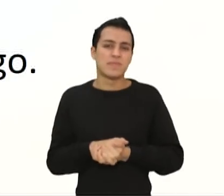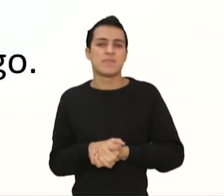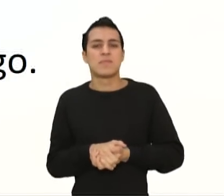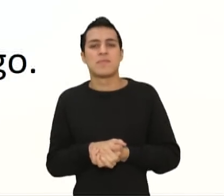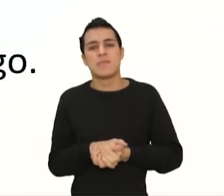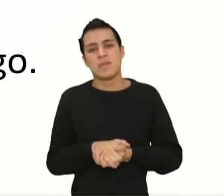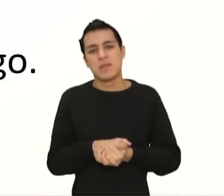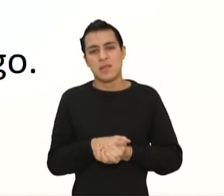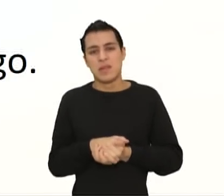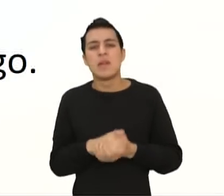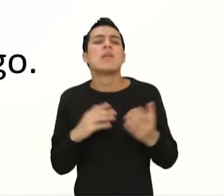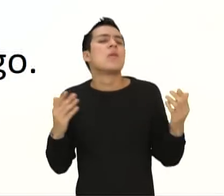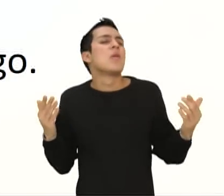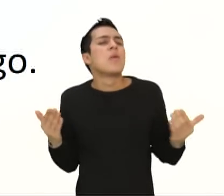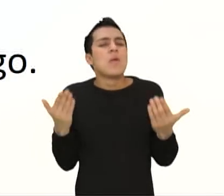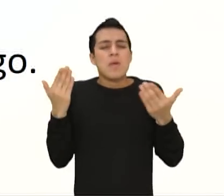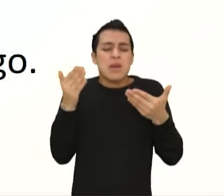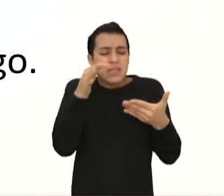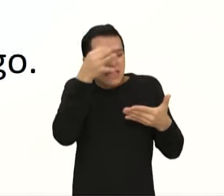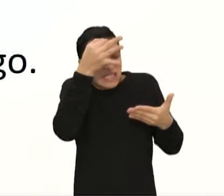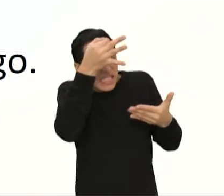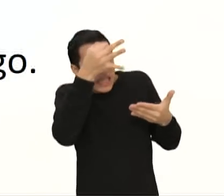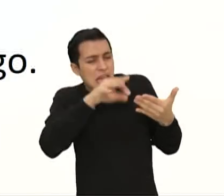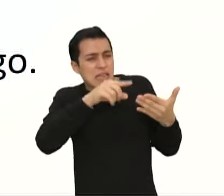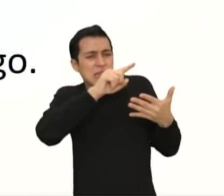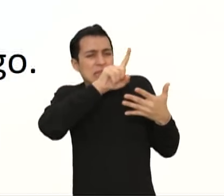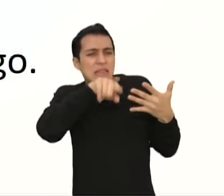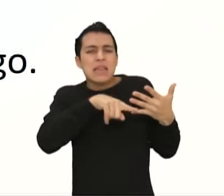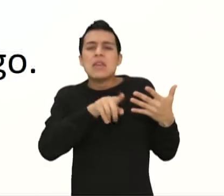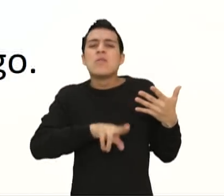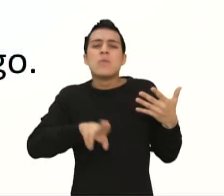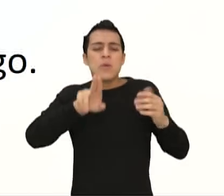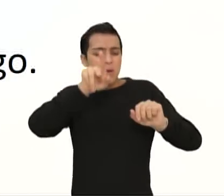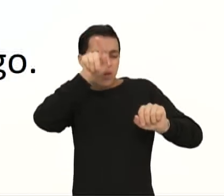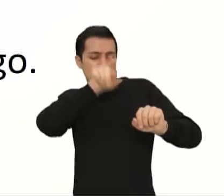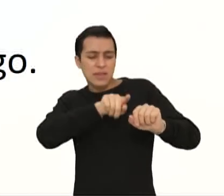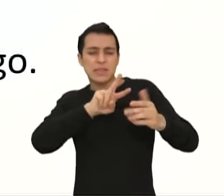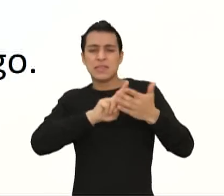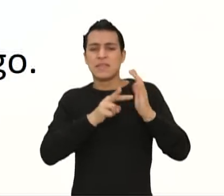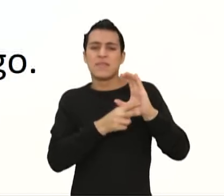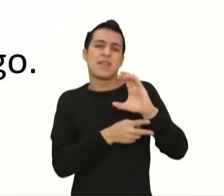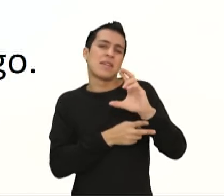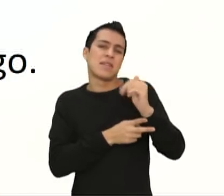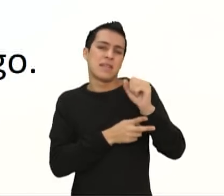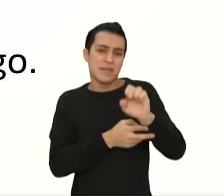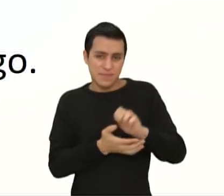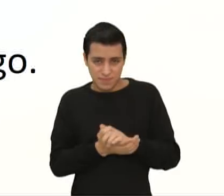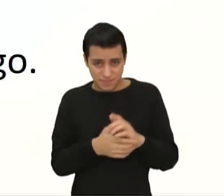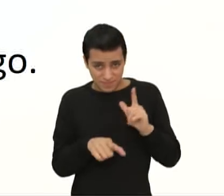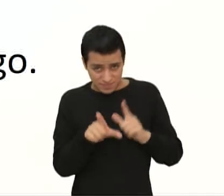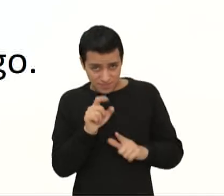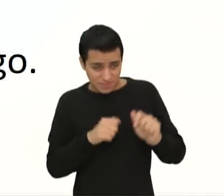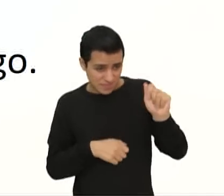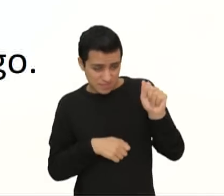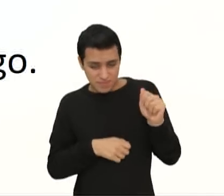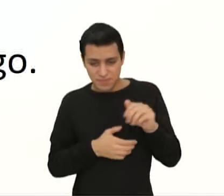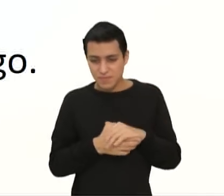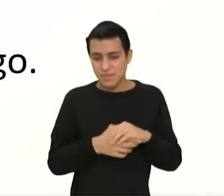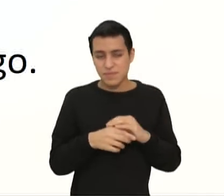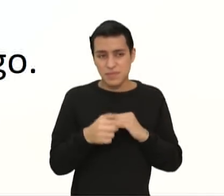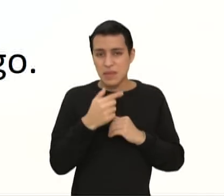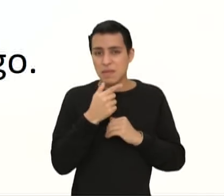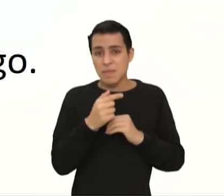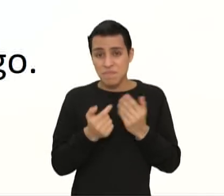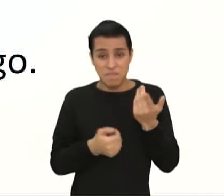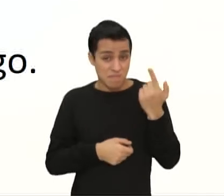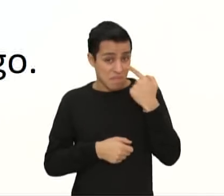Qual é a alternativa em que está correto o uso do acento indicativo de crase? Letra A. Ele saiu às